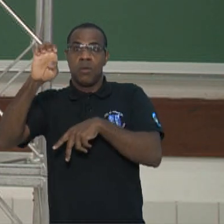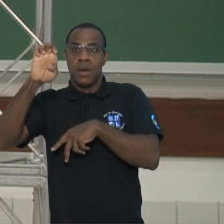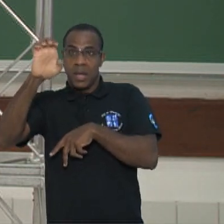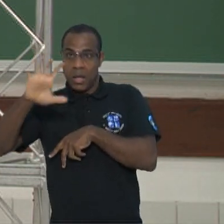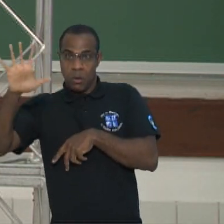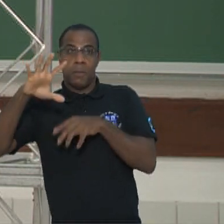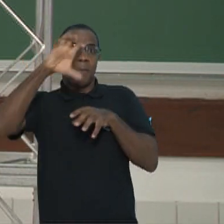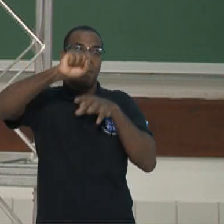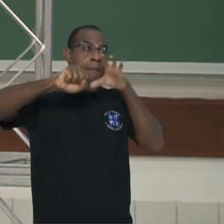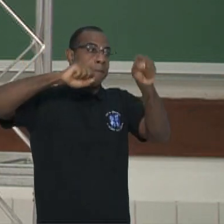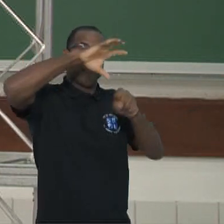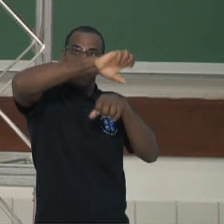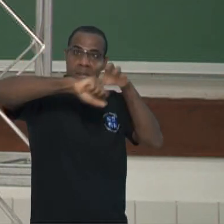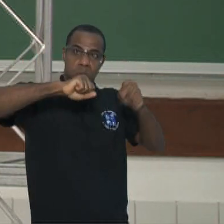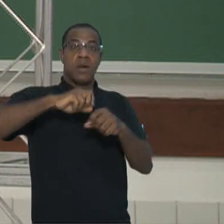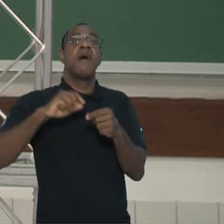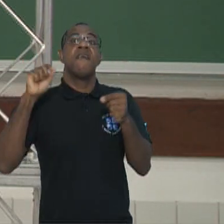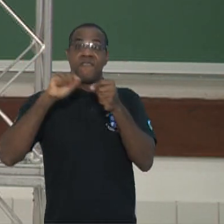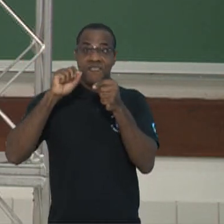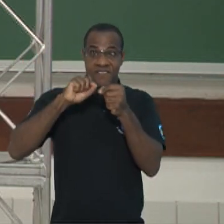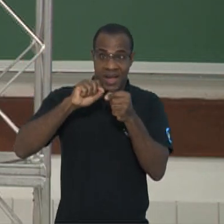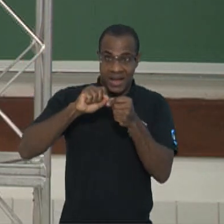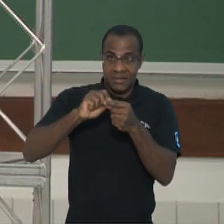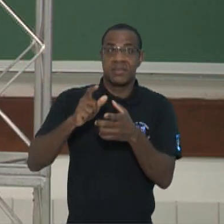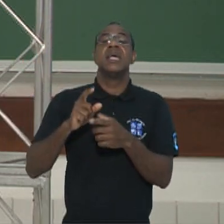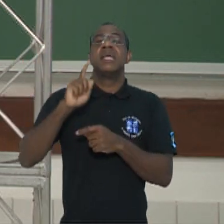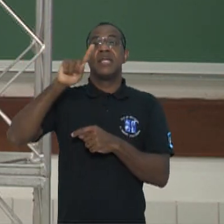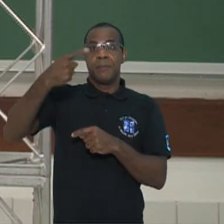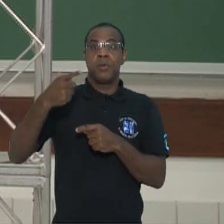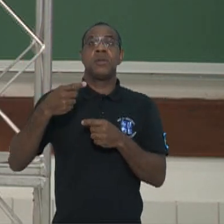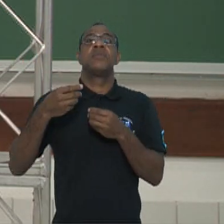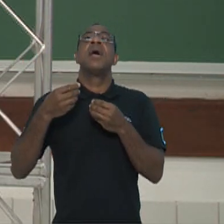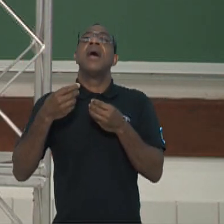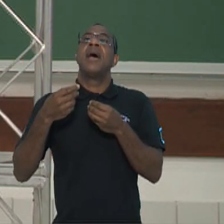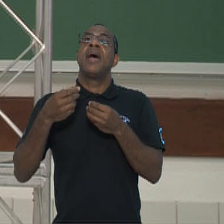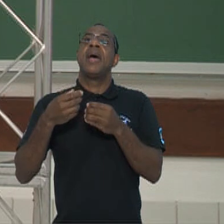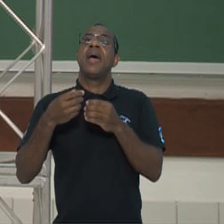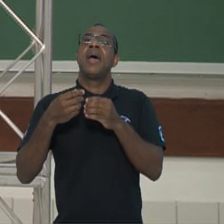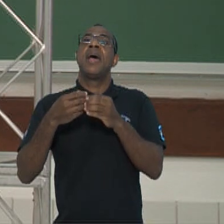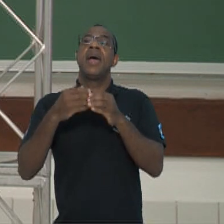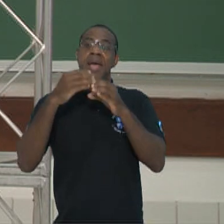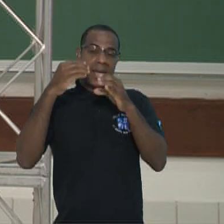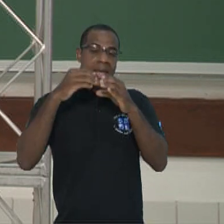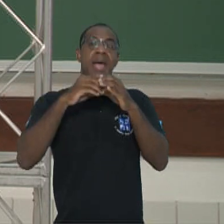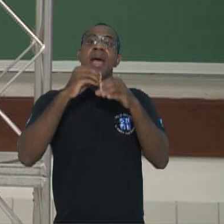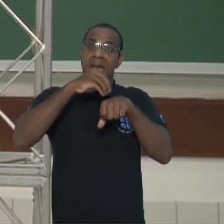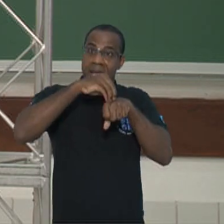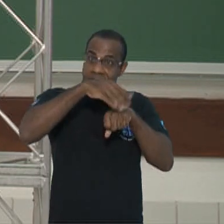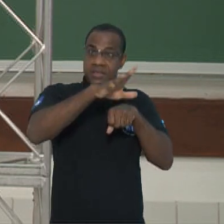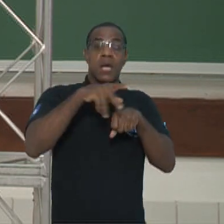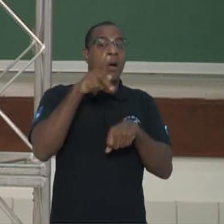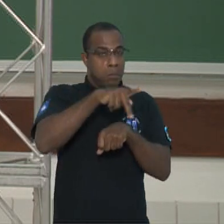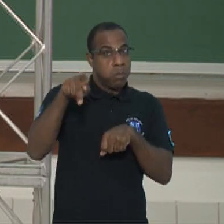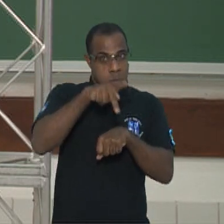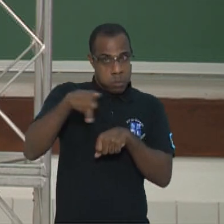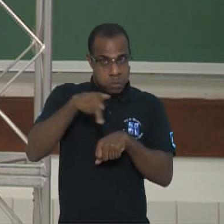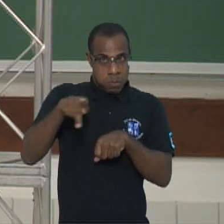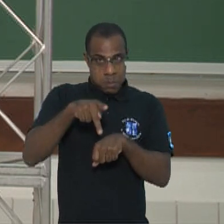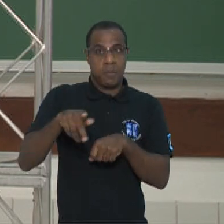e encaminham para o professor de vocês lá como atividade. Escolhe um país de cada continente, daqueles relacionados ali, e